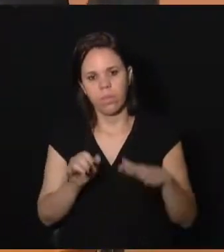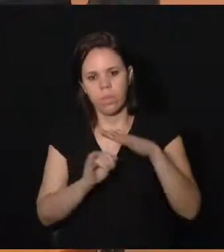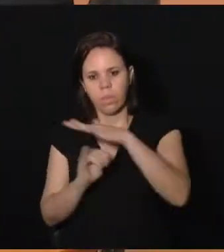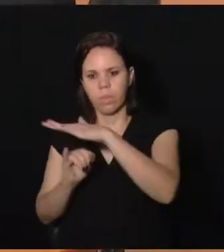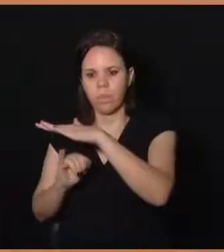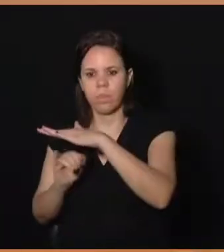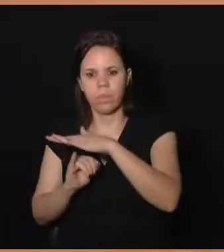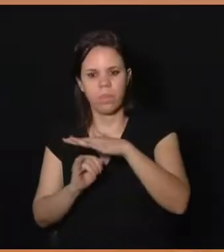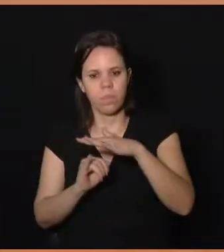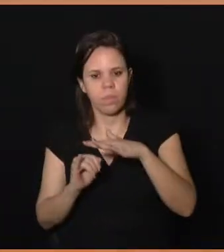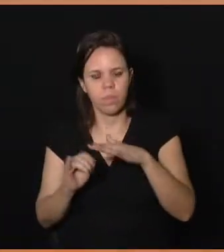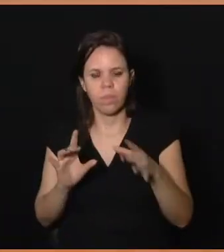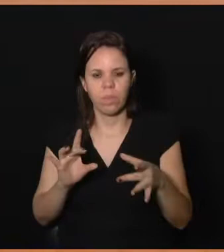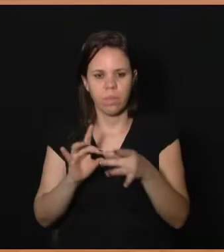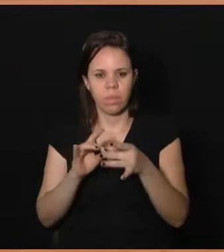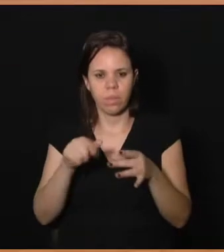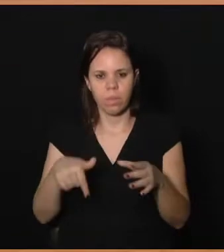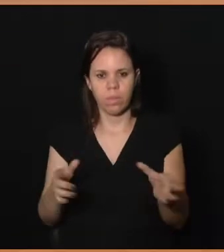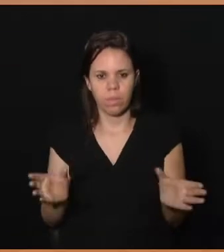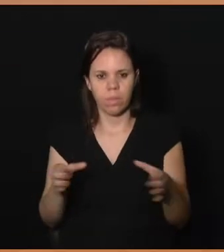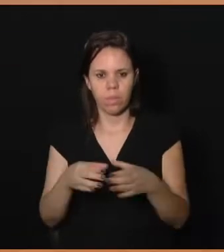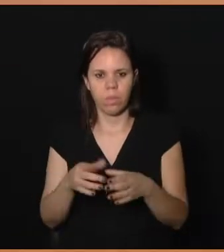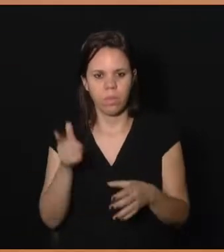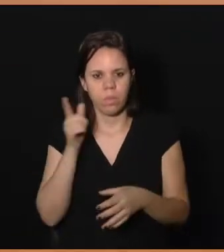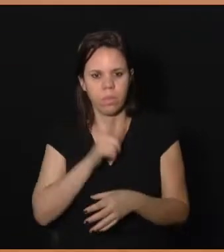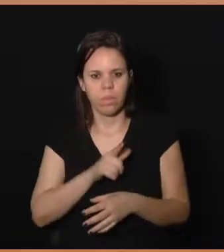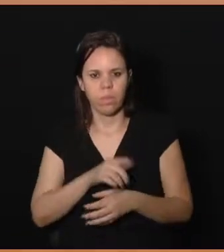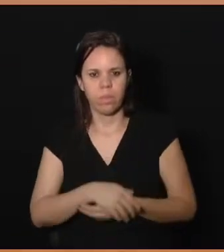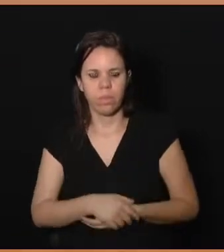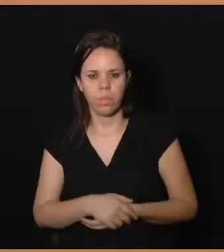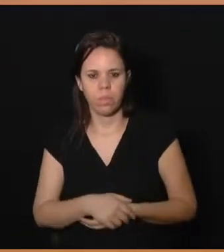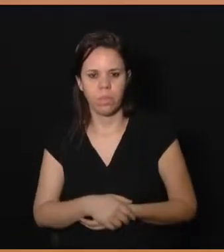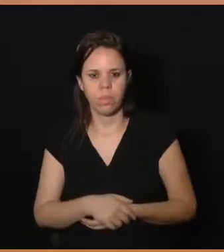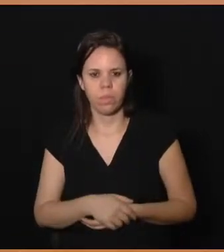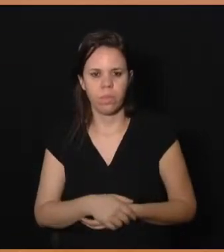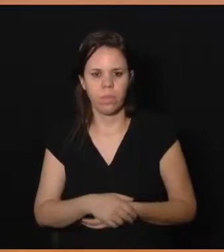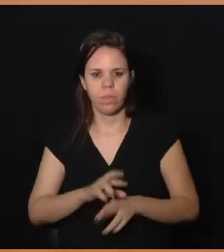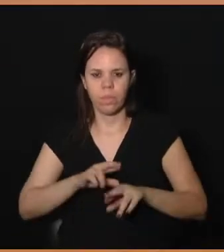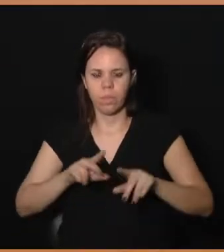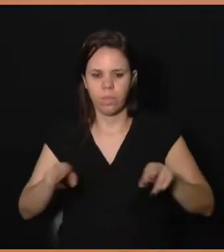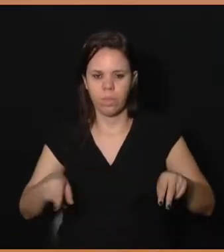foram parceiras dessa comissão. Acho que por isso que a gente conseguiu trazer grandes